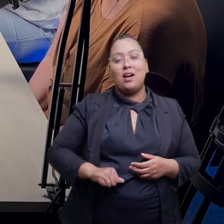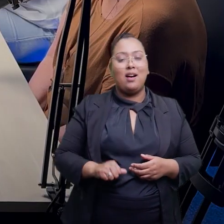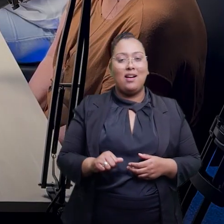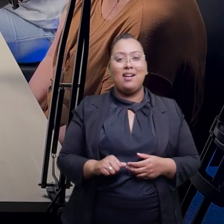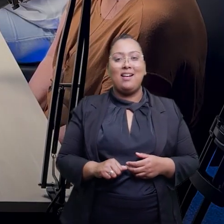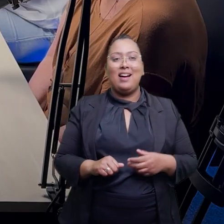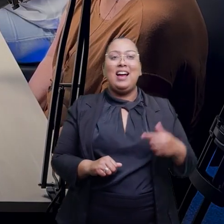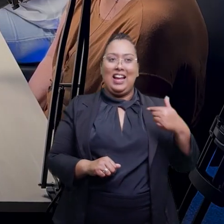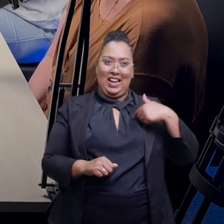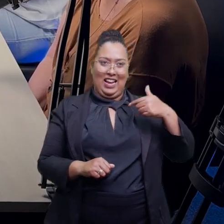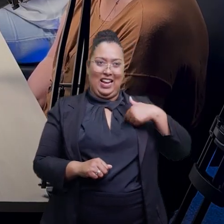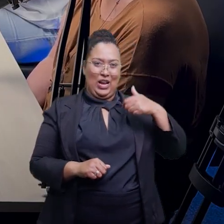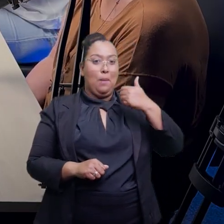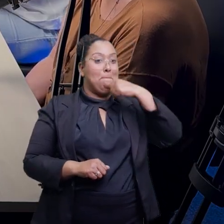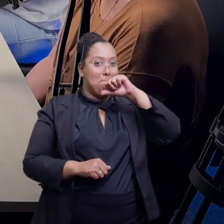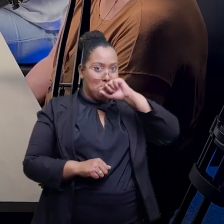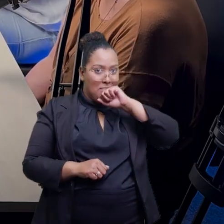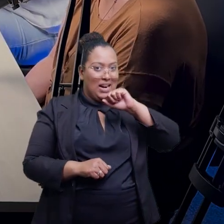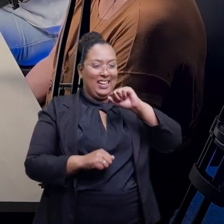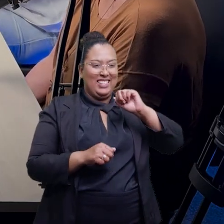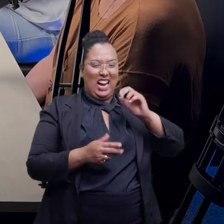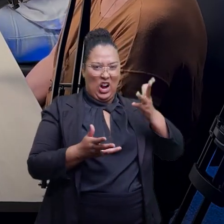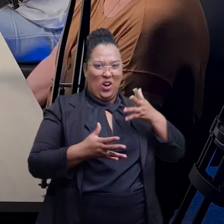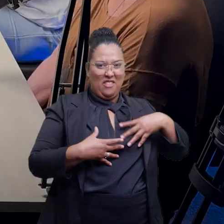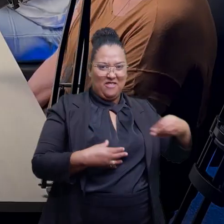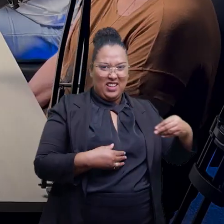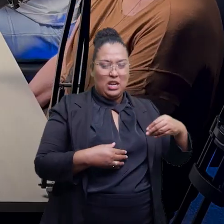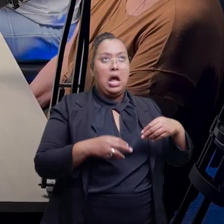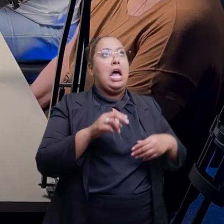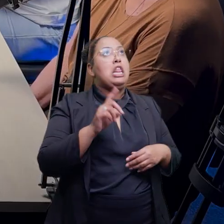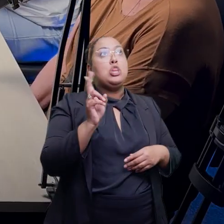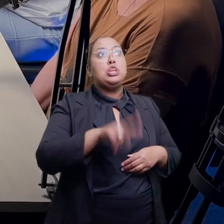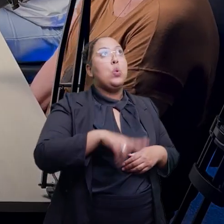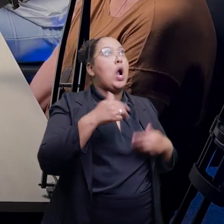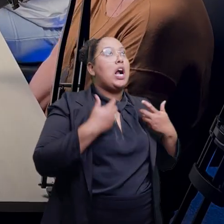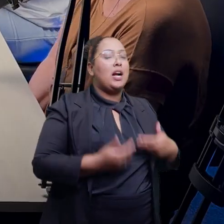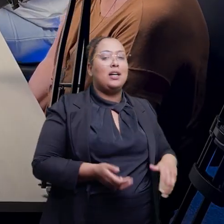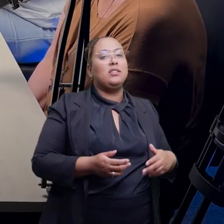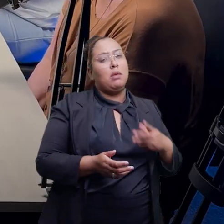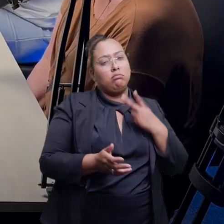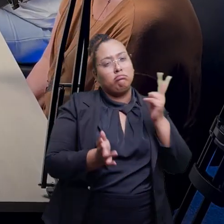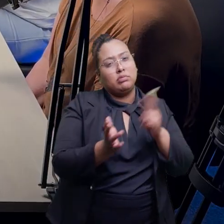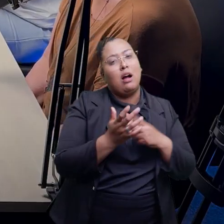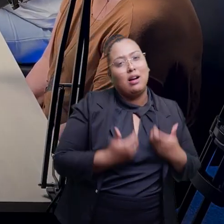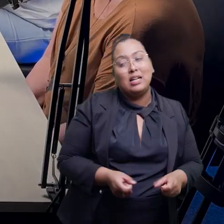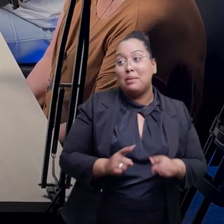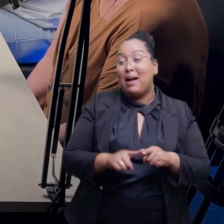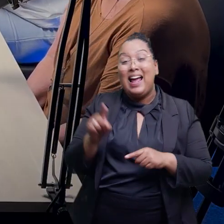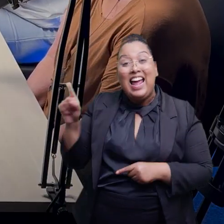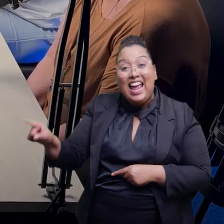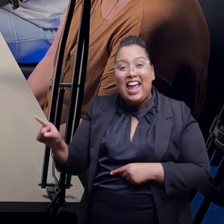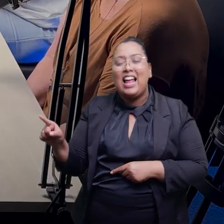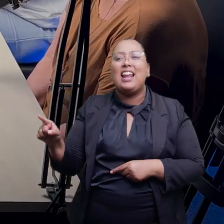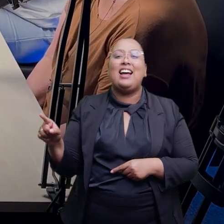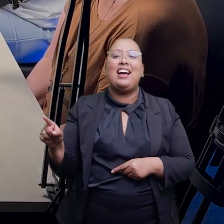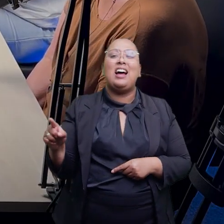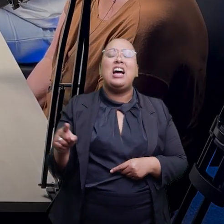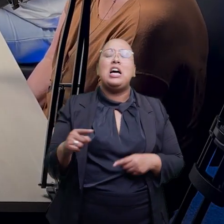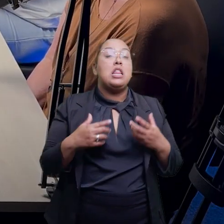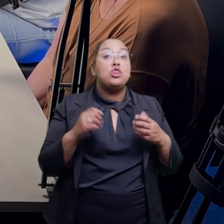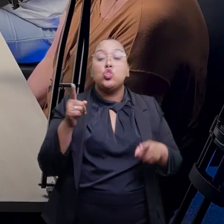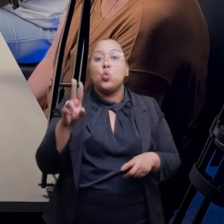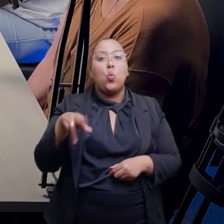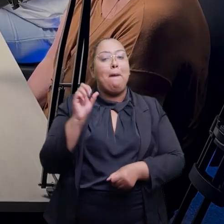virei mãe, ela não é verdadeira, porque a gente cansa, né? Então, o incansável é cansada, né? Mas é o incansável cansada que eu